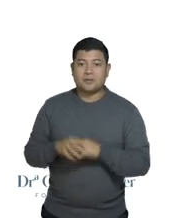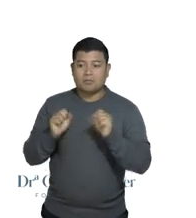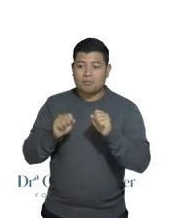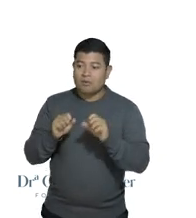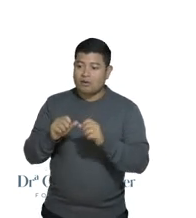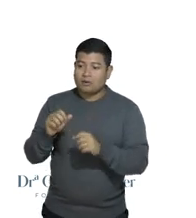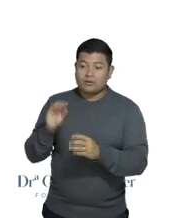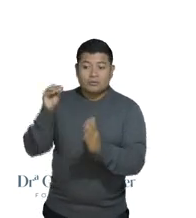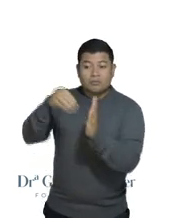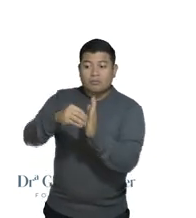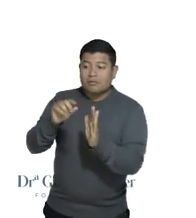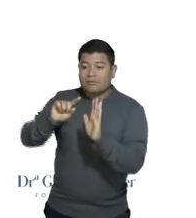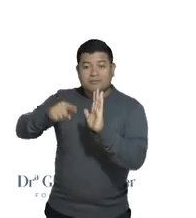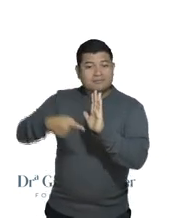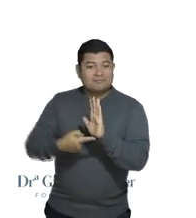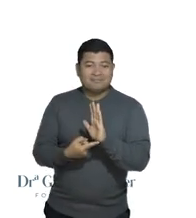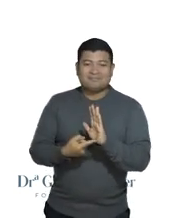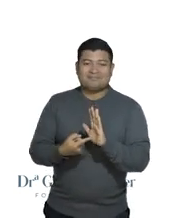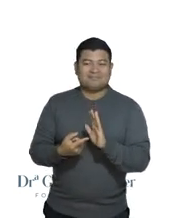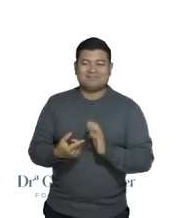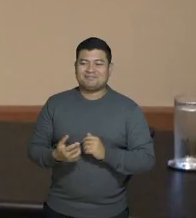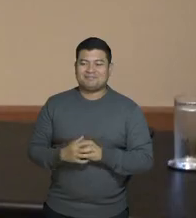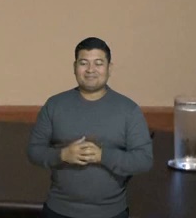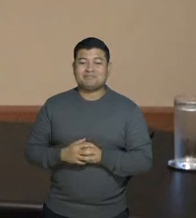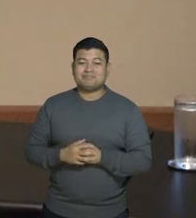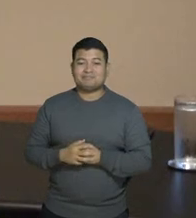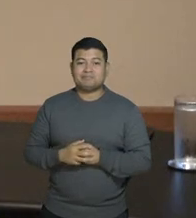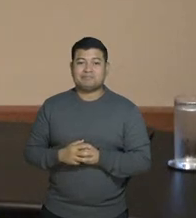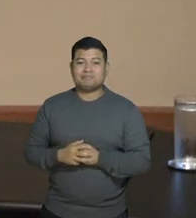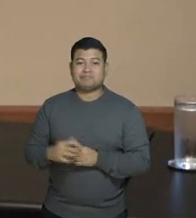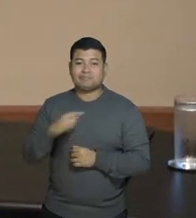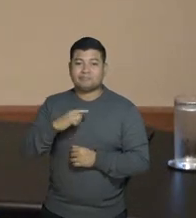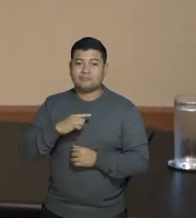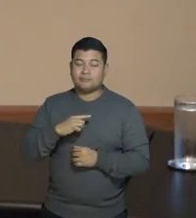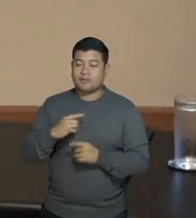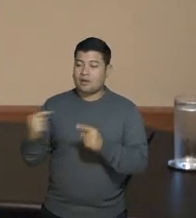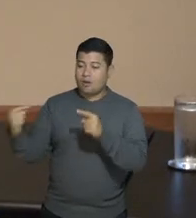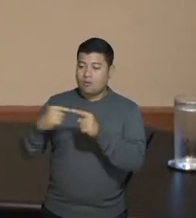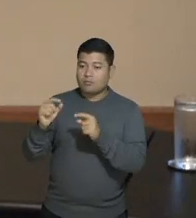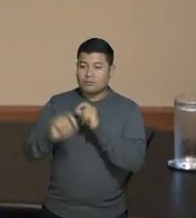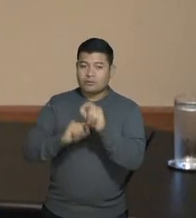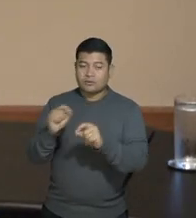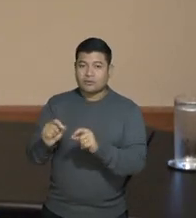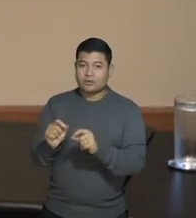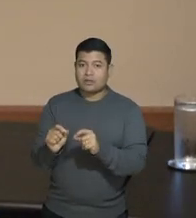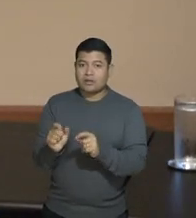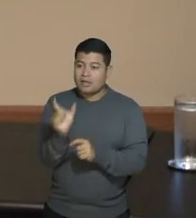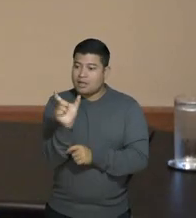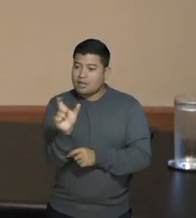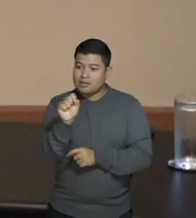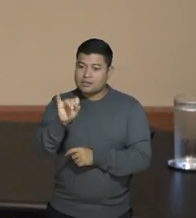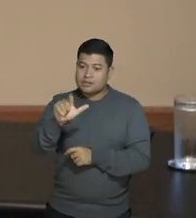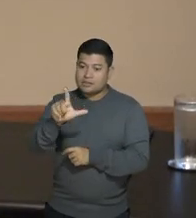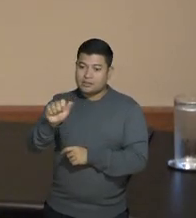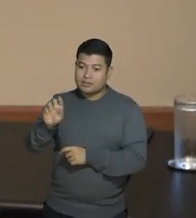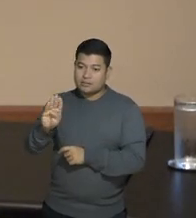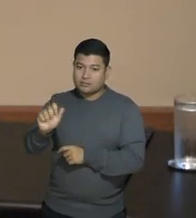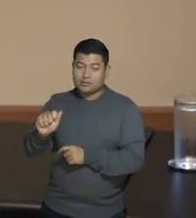e o processamento temporal, que tem a ver com a questão da duração da sílaba, se tem sonoridade ou